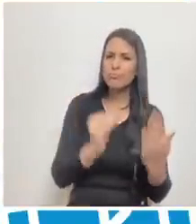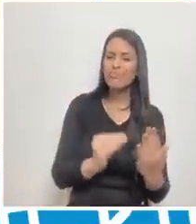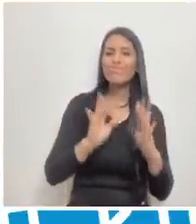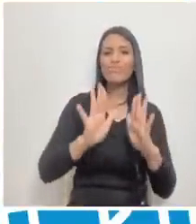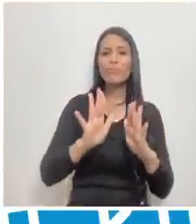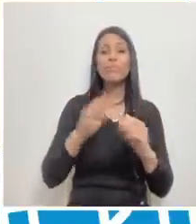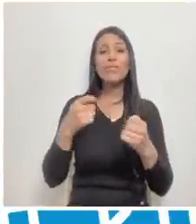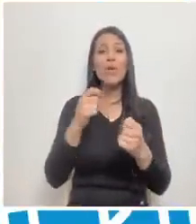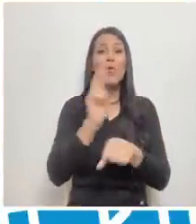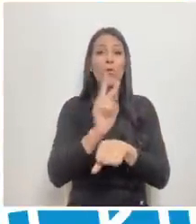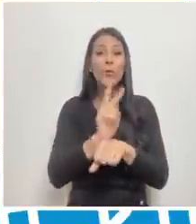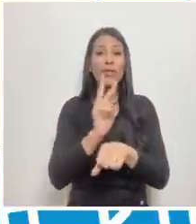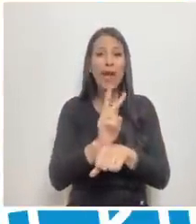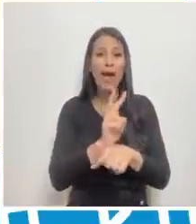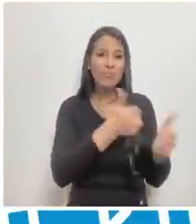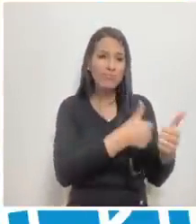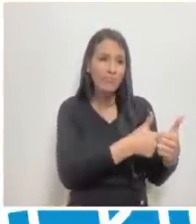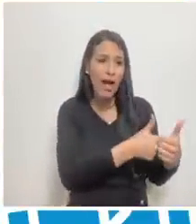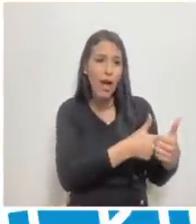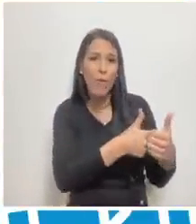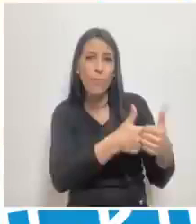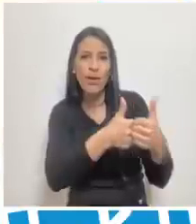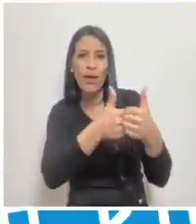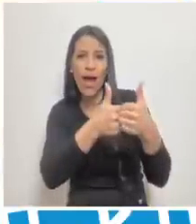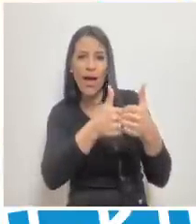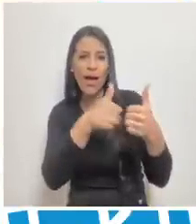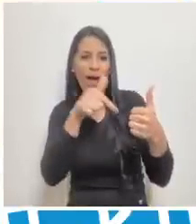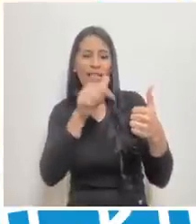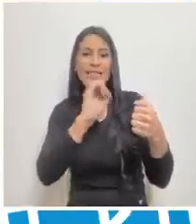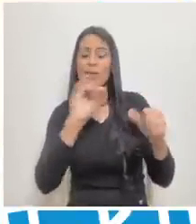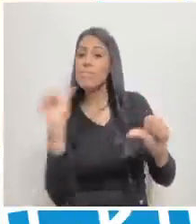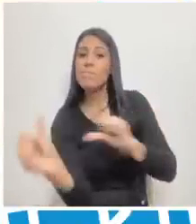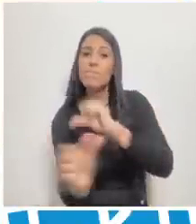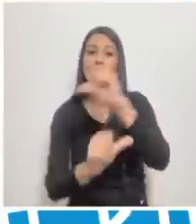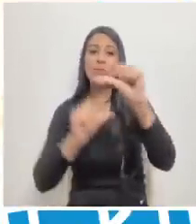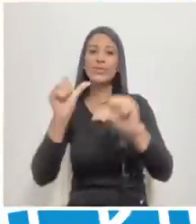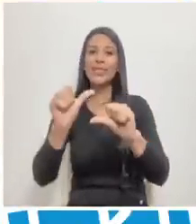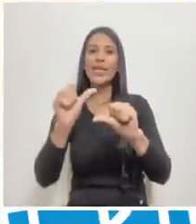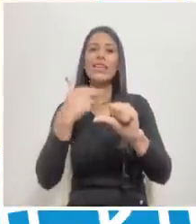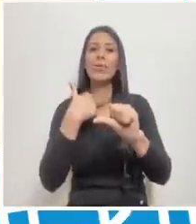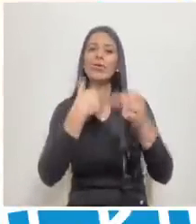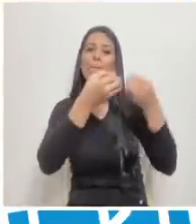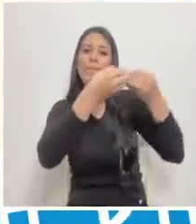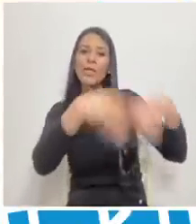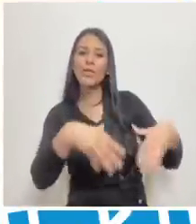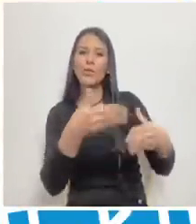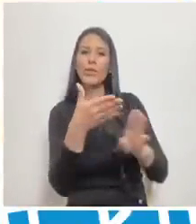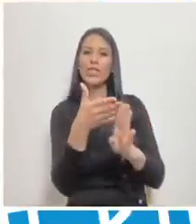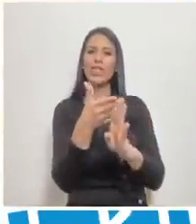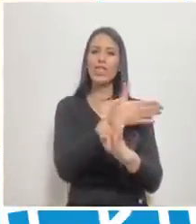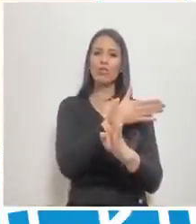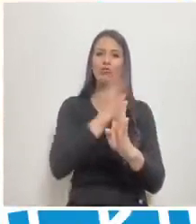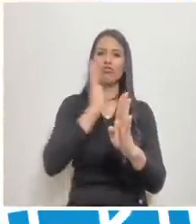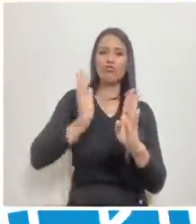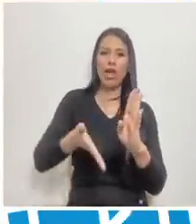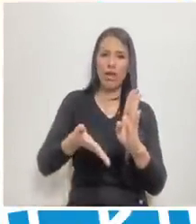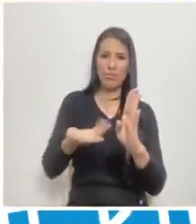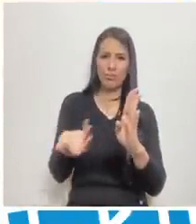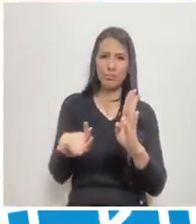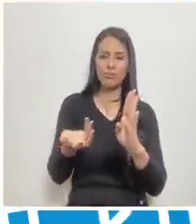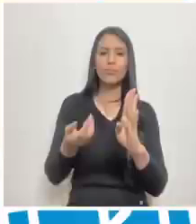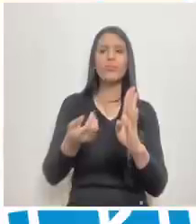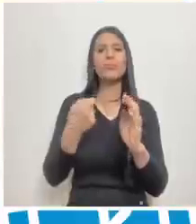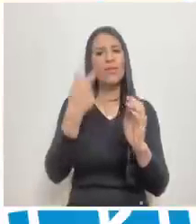do desempenho dos alunos brasileiros. Então, o primeiro ponto é essa bianualidade. Uma coisa que talvez a gente